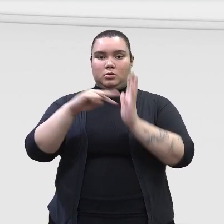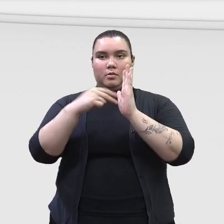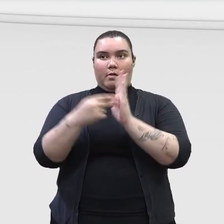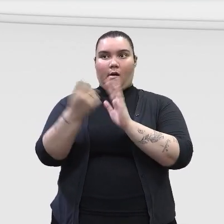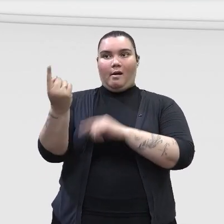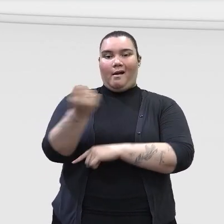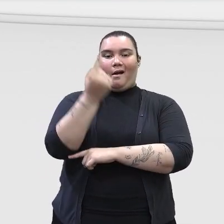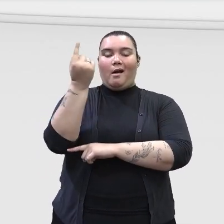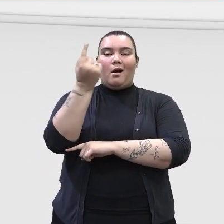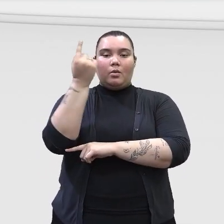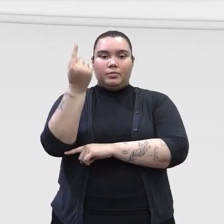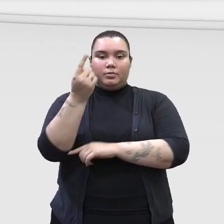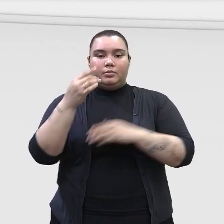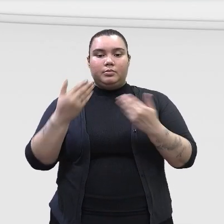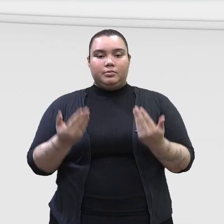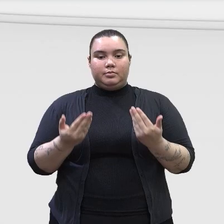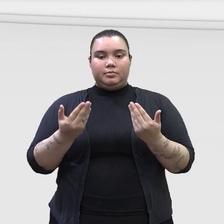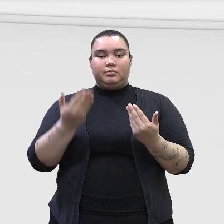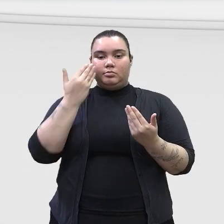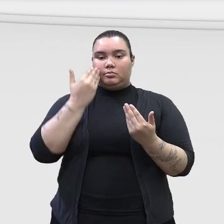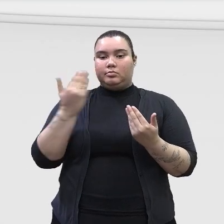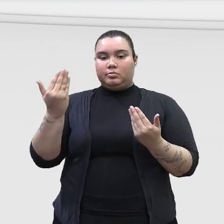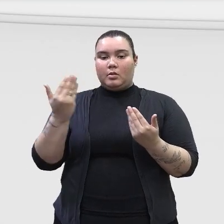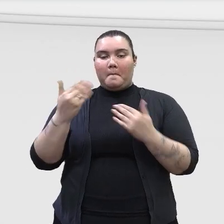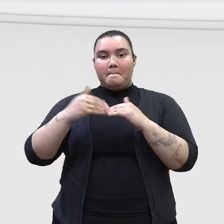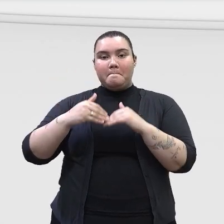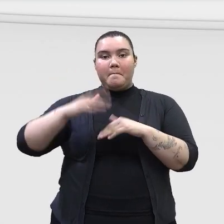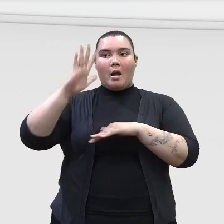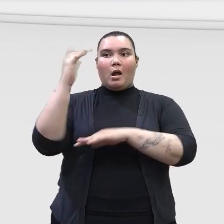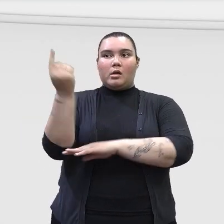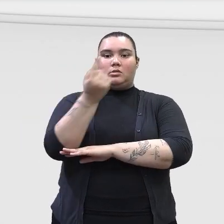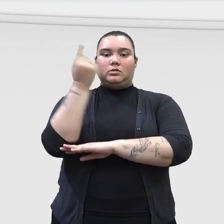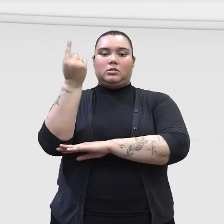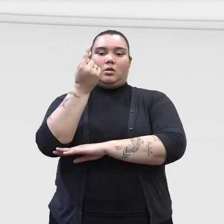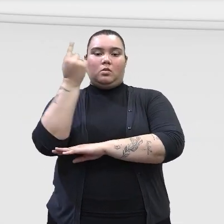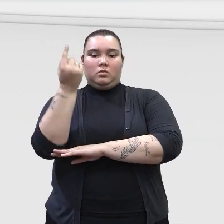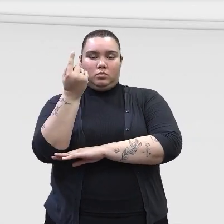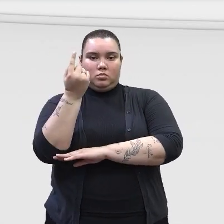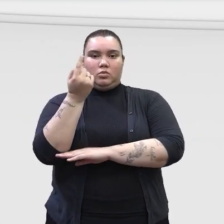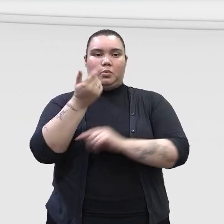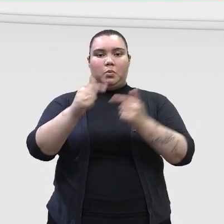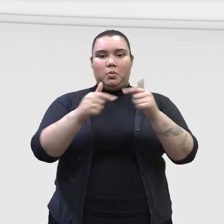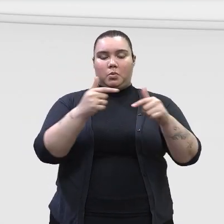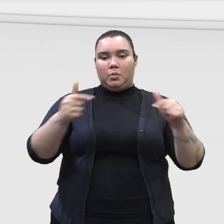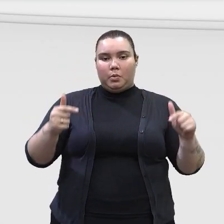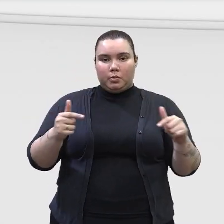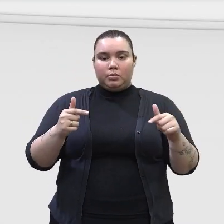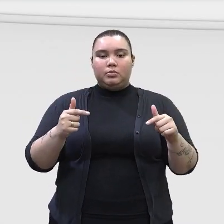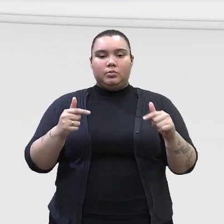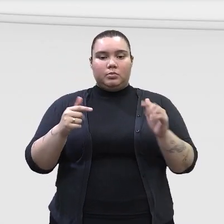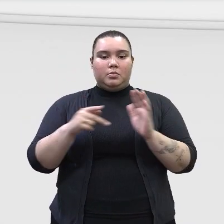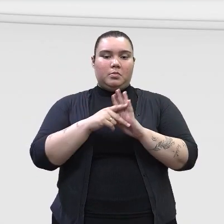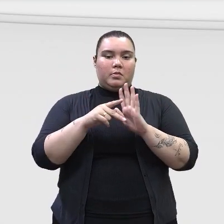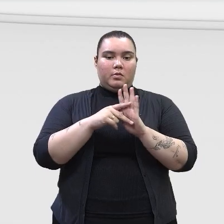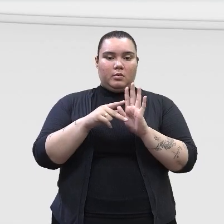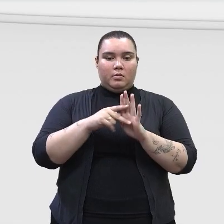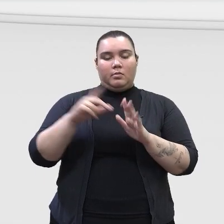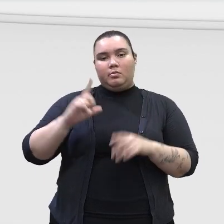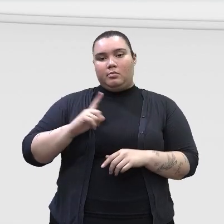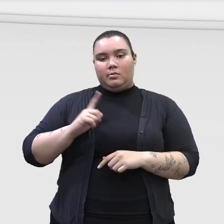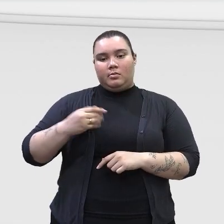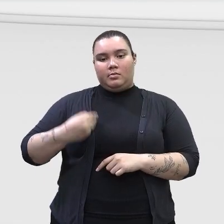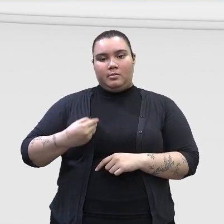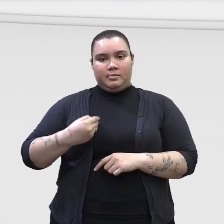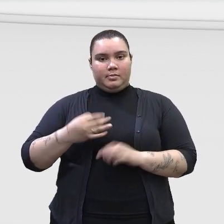e é superlativo, ele é o quê? Ele é o mais alto dentre todos os outros novilhos, né, que existem